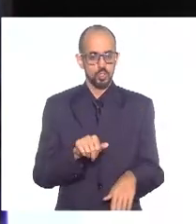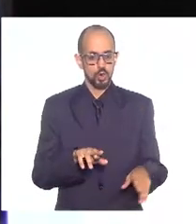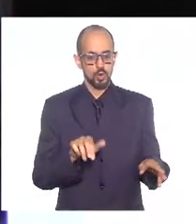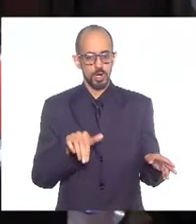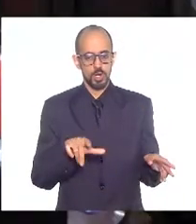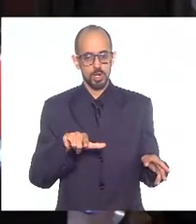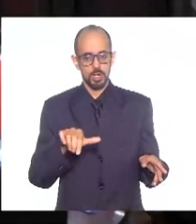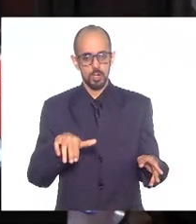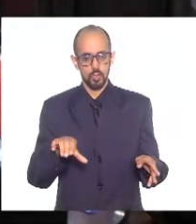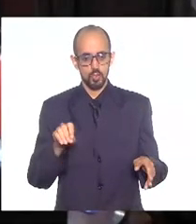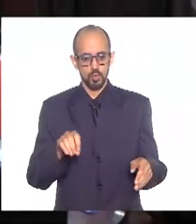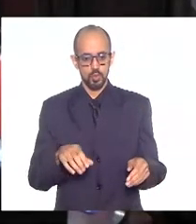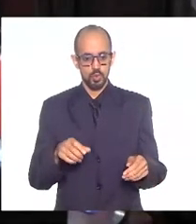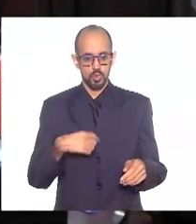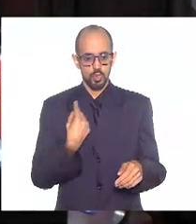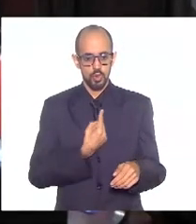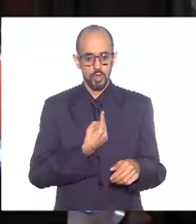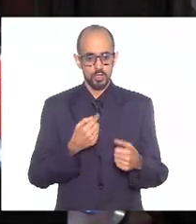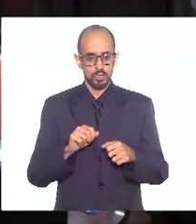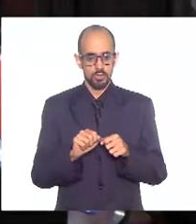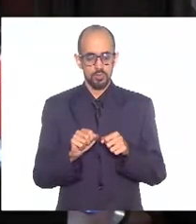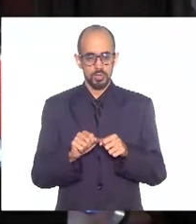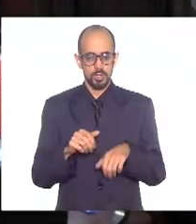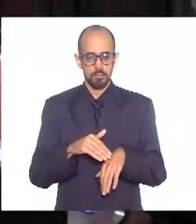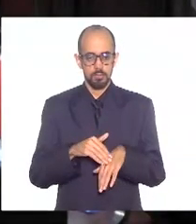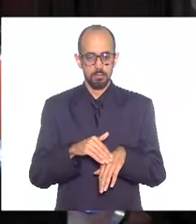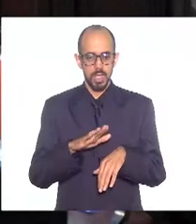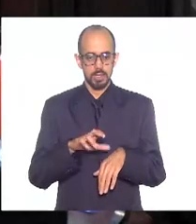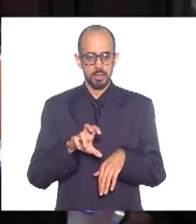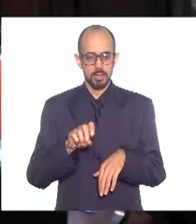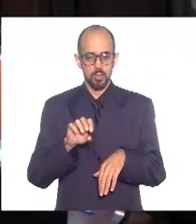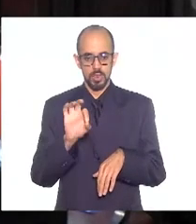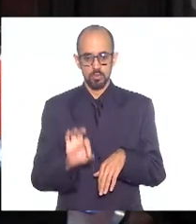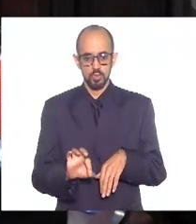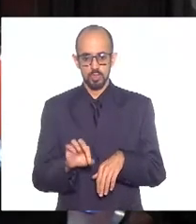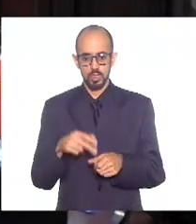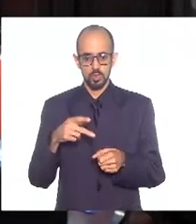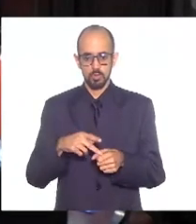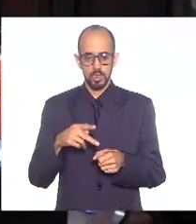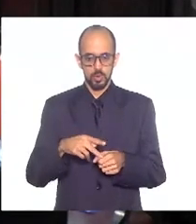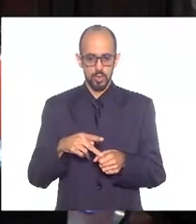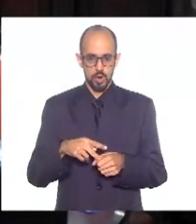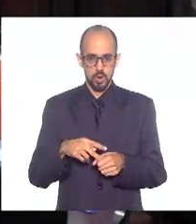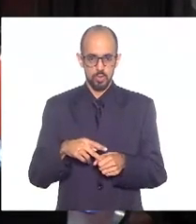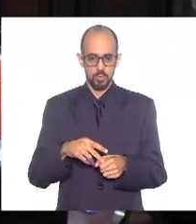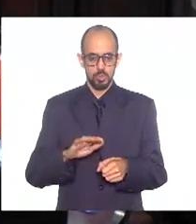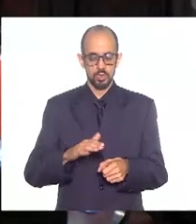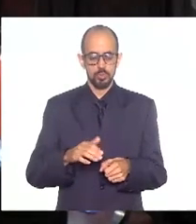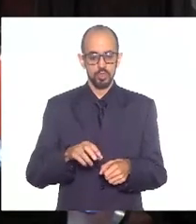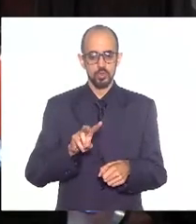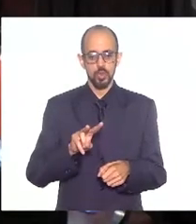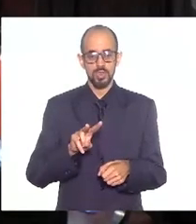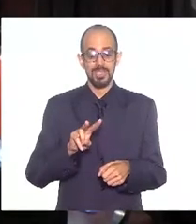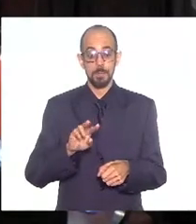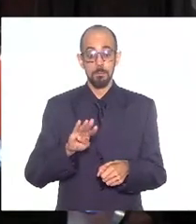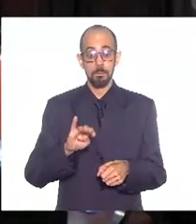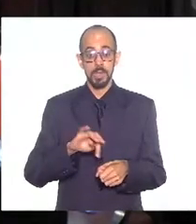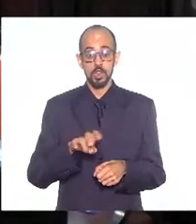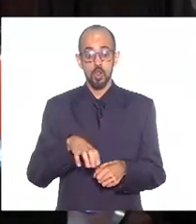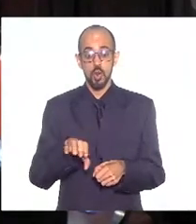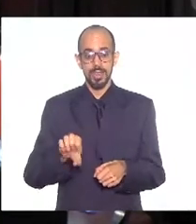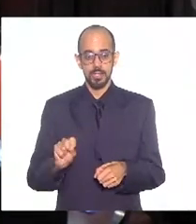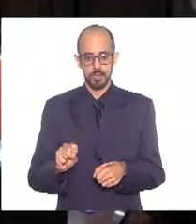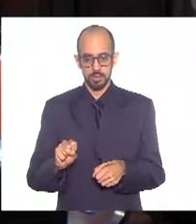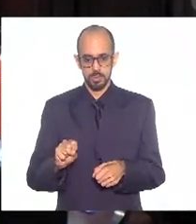de 80% do petróleo, em torno de 2.800.000 barris de óleo e